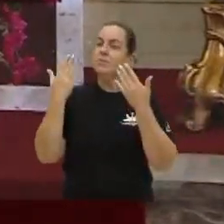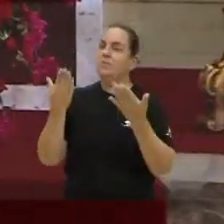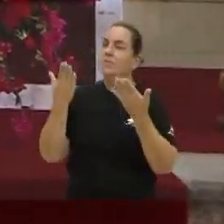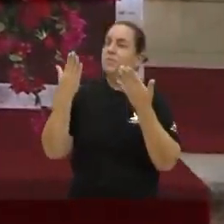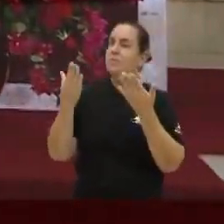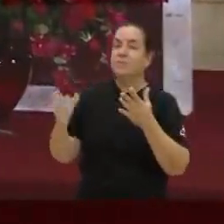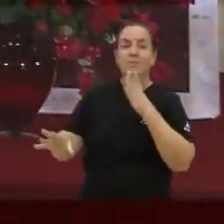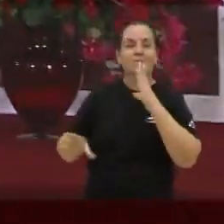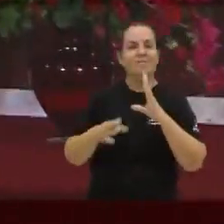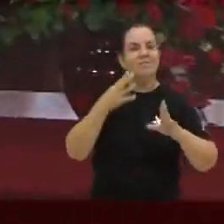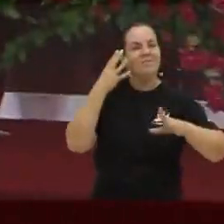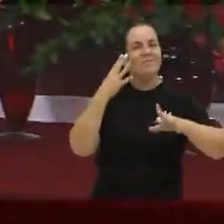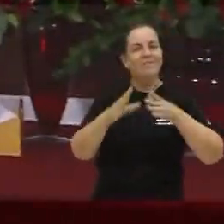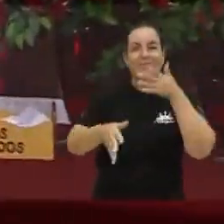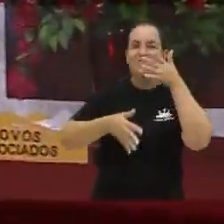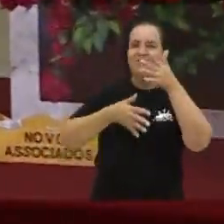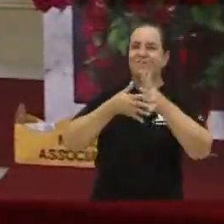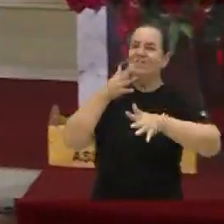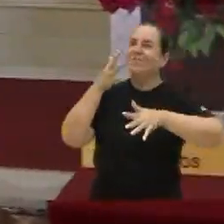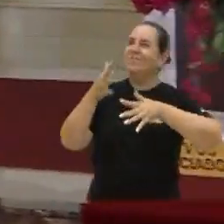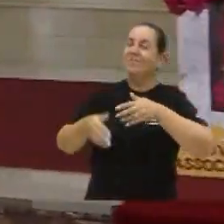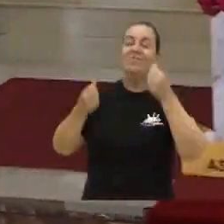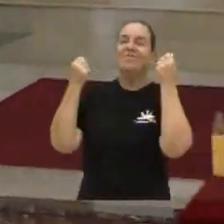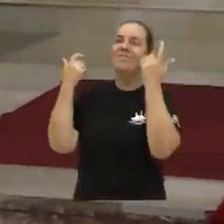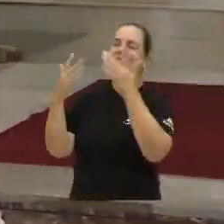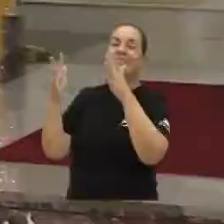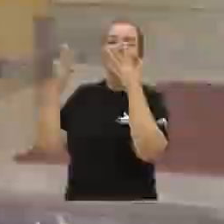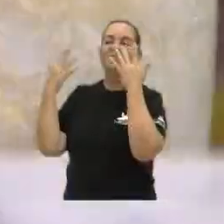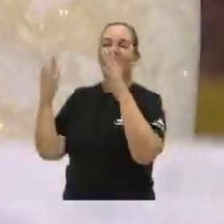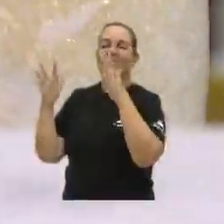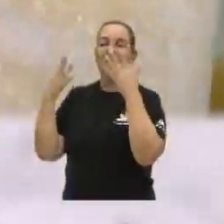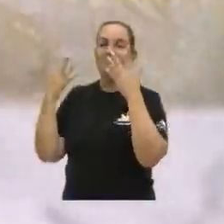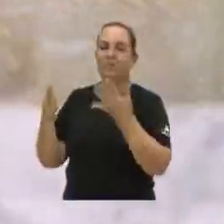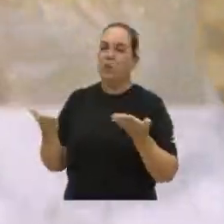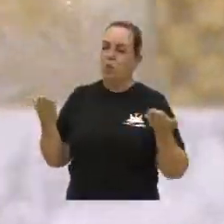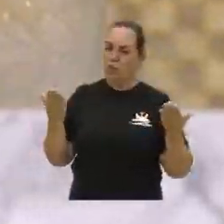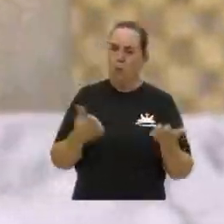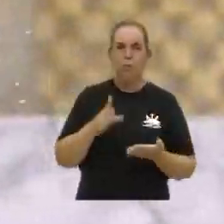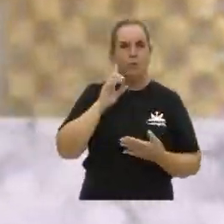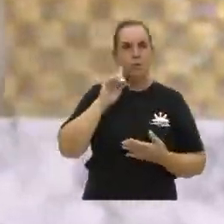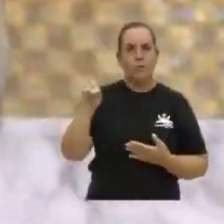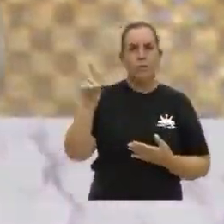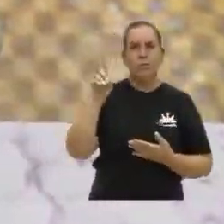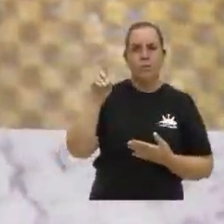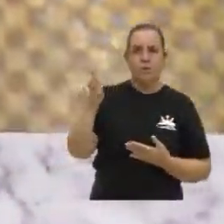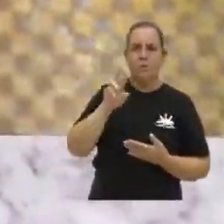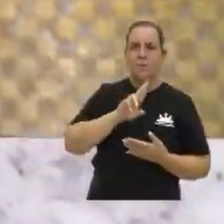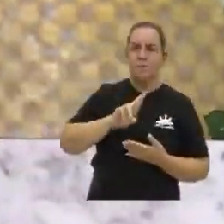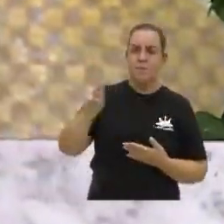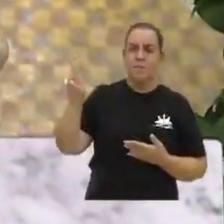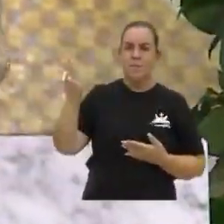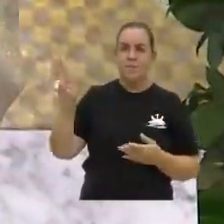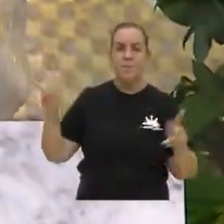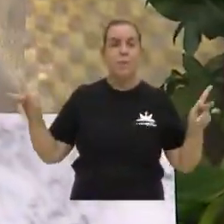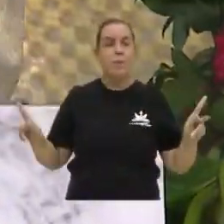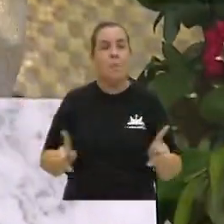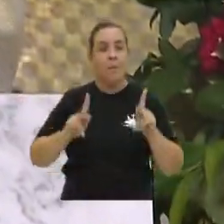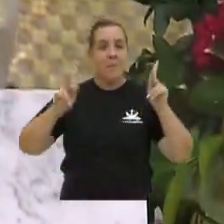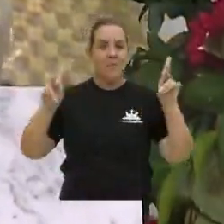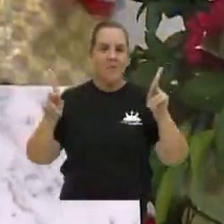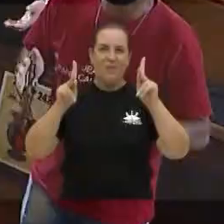nosso canto, aleluia, este é o dia que o amor